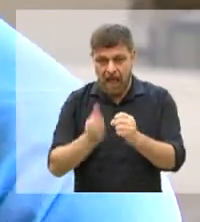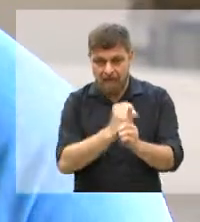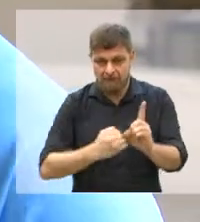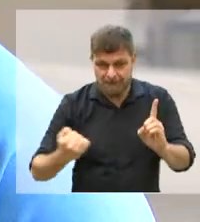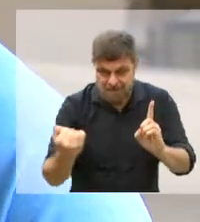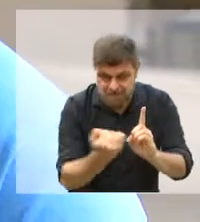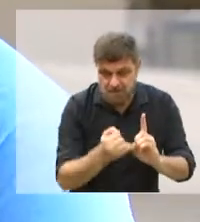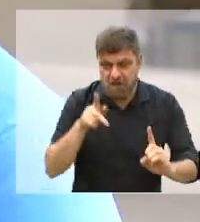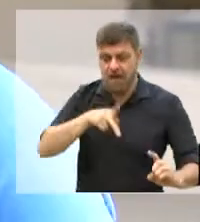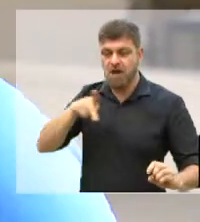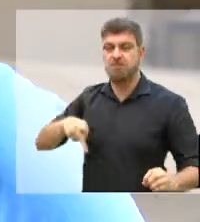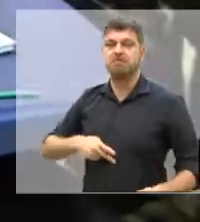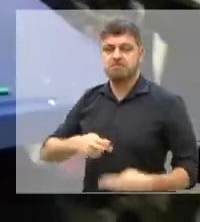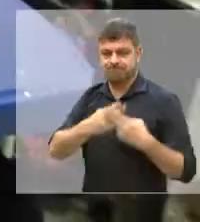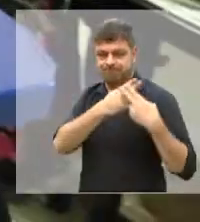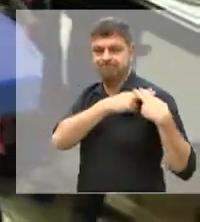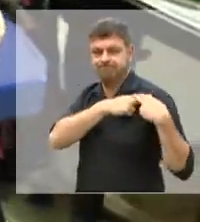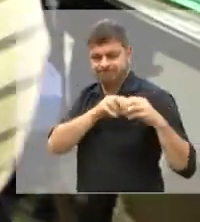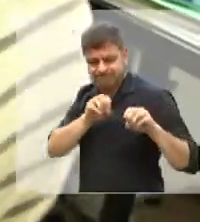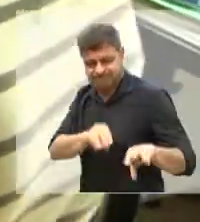é garantida por meio do professor.